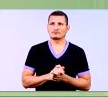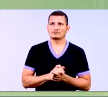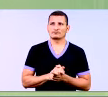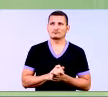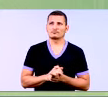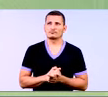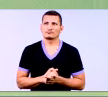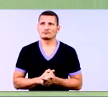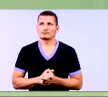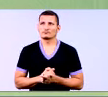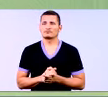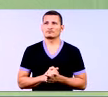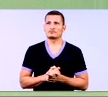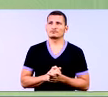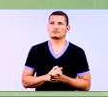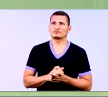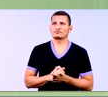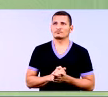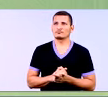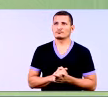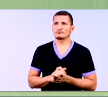de computador.